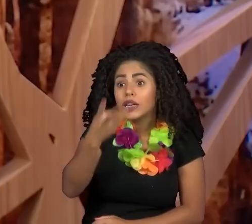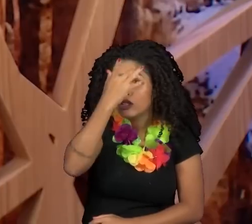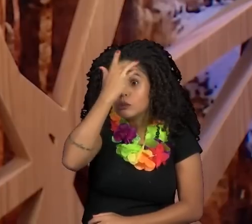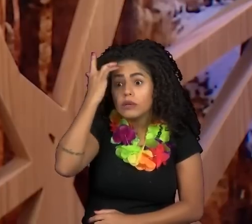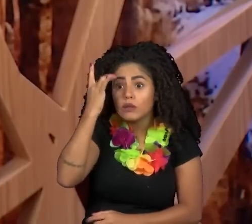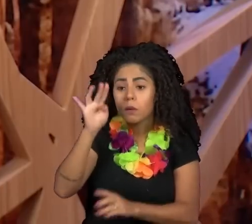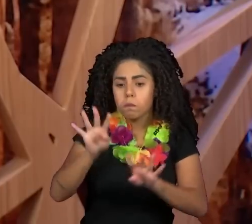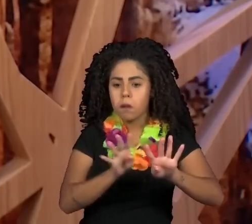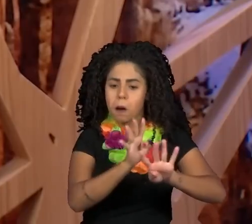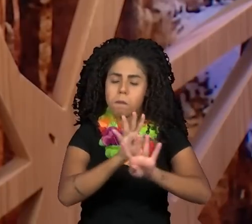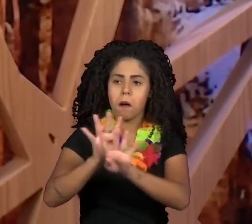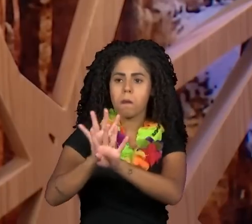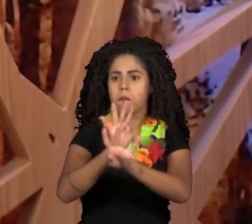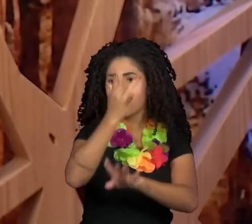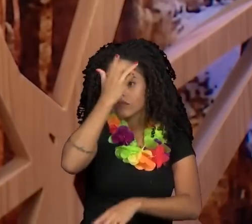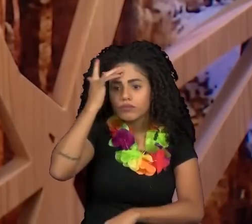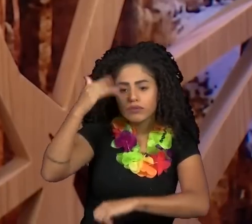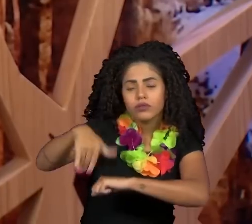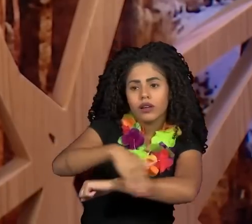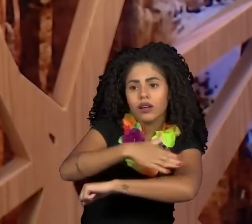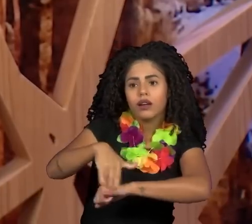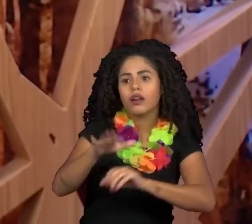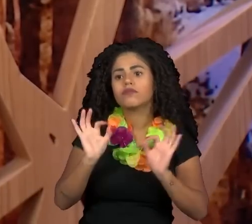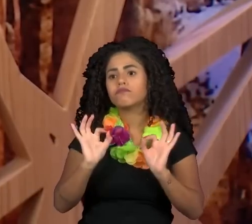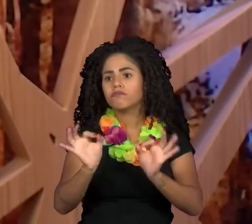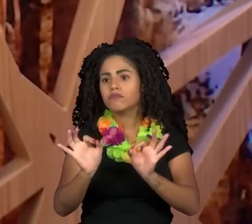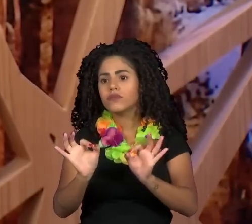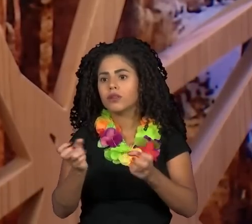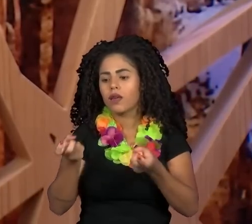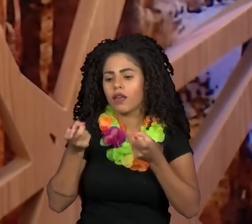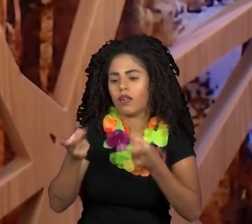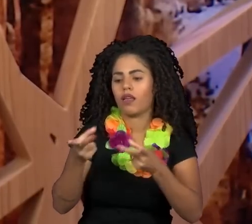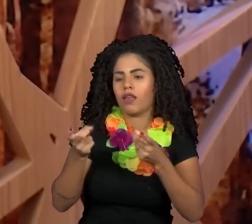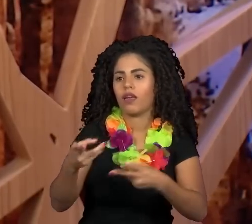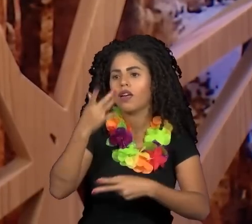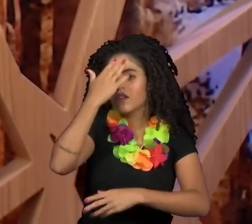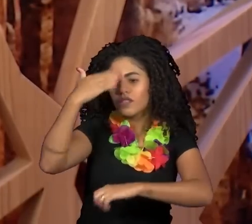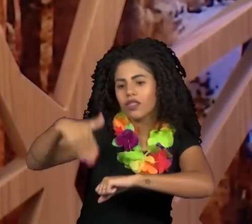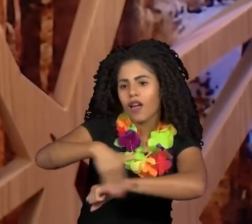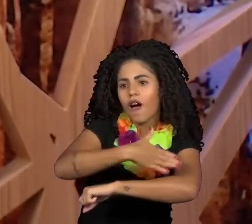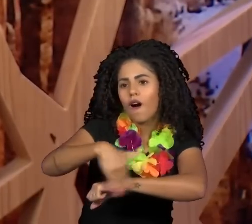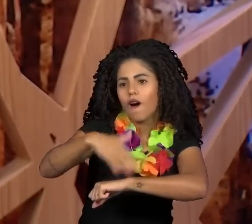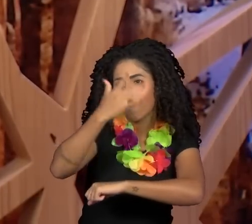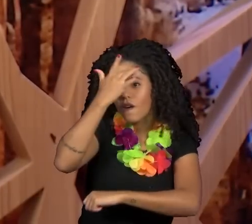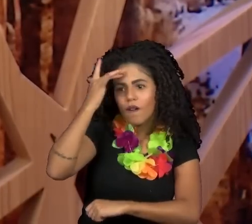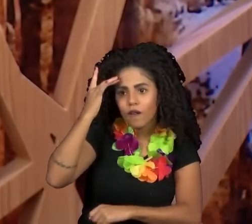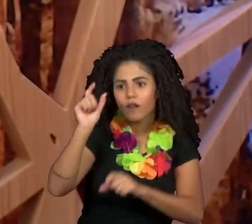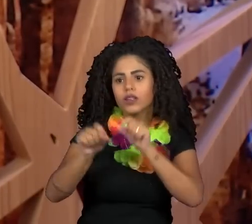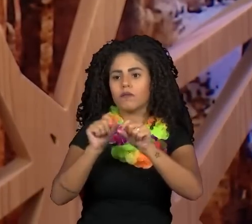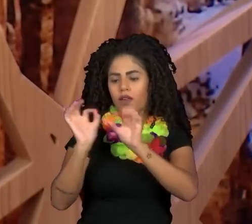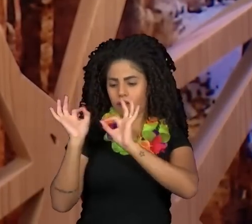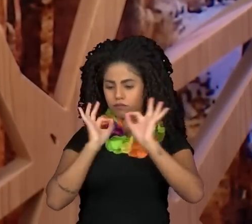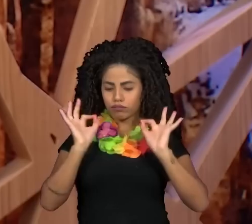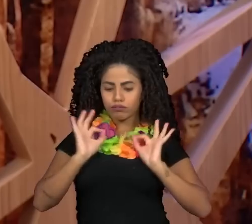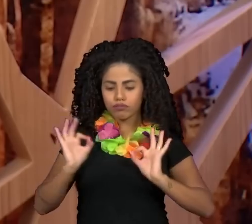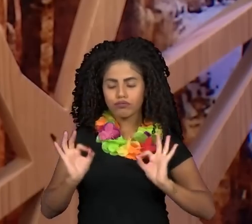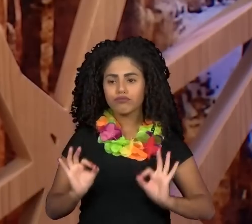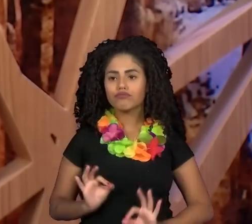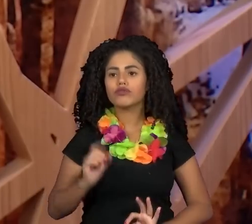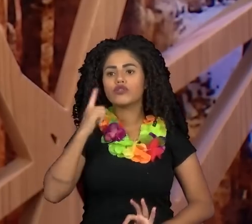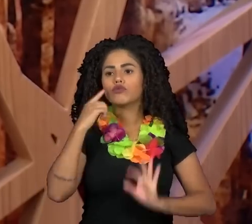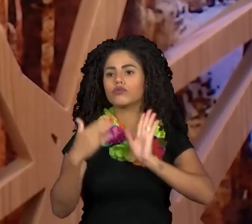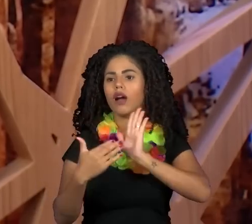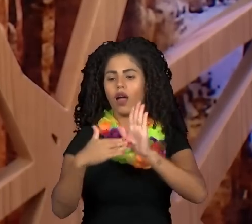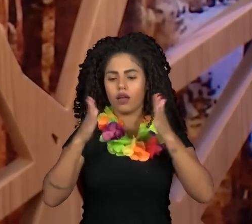ruas. Aí a gente vai falar do comércio ambulante, a gente vai falar das confecções, das